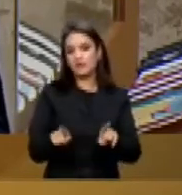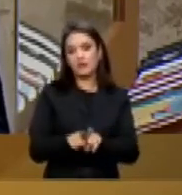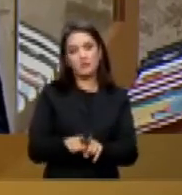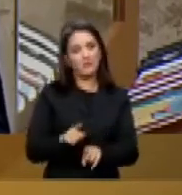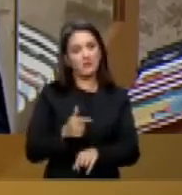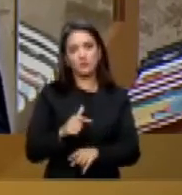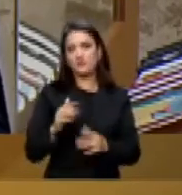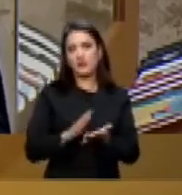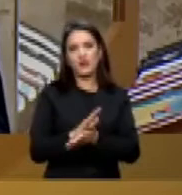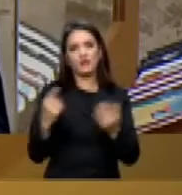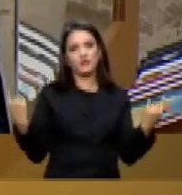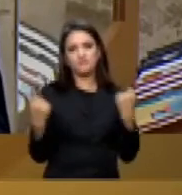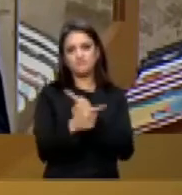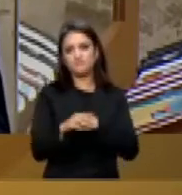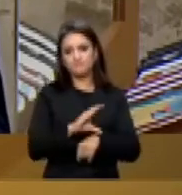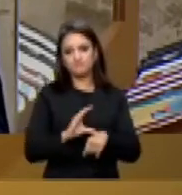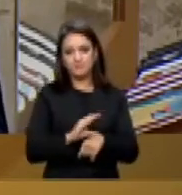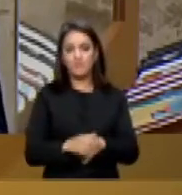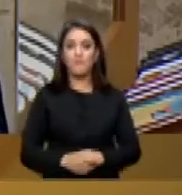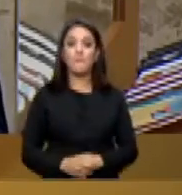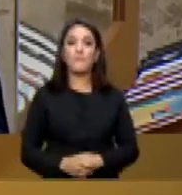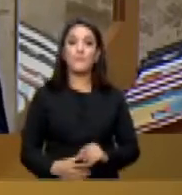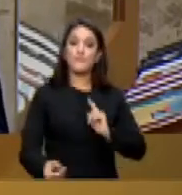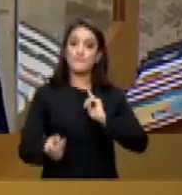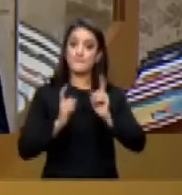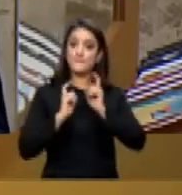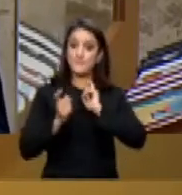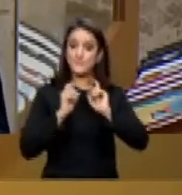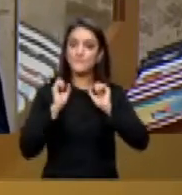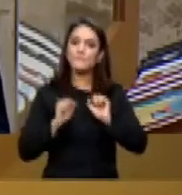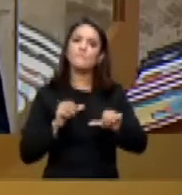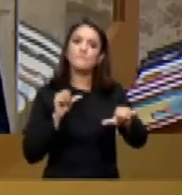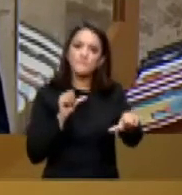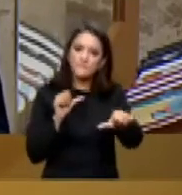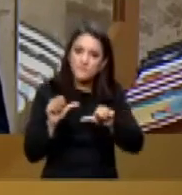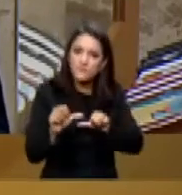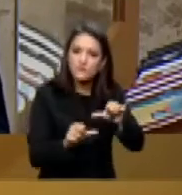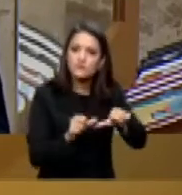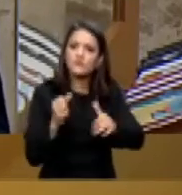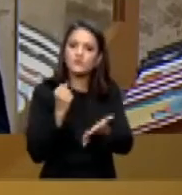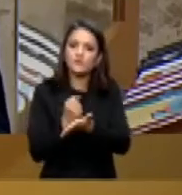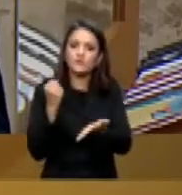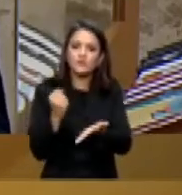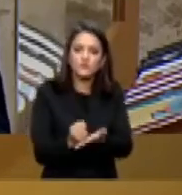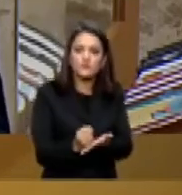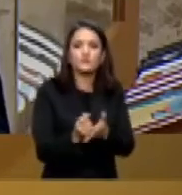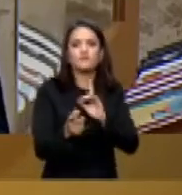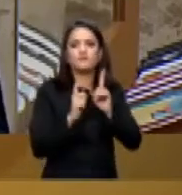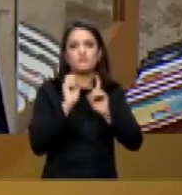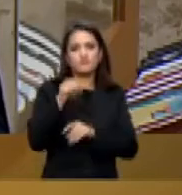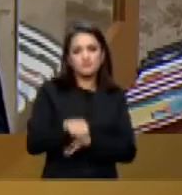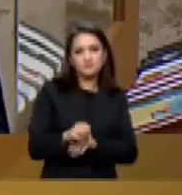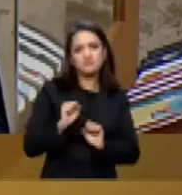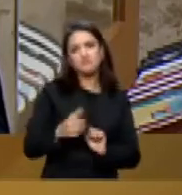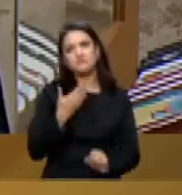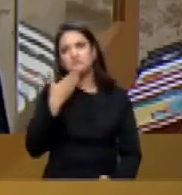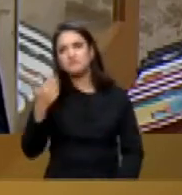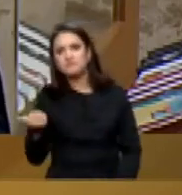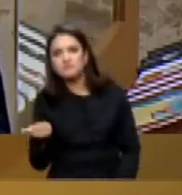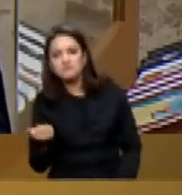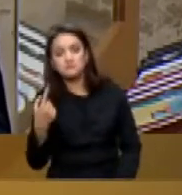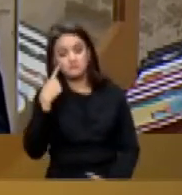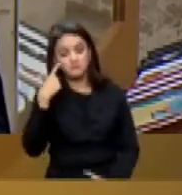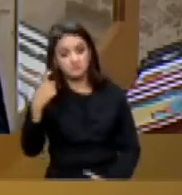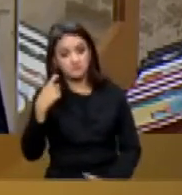ato jurídico perfeito. A administração, assim, pode modificar unilateralmente contratos administrativos para melhor atender o interesse